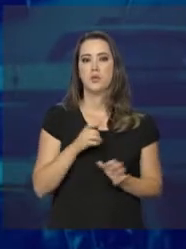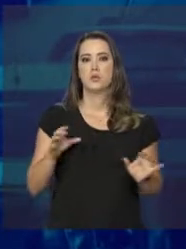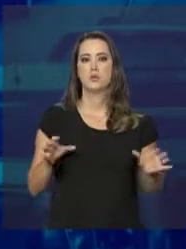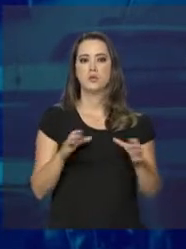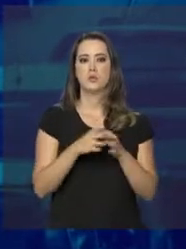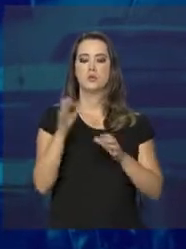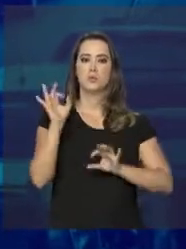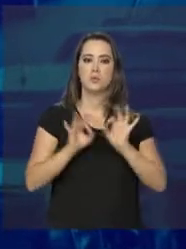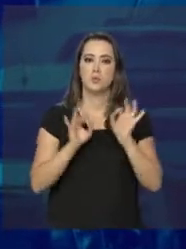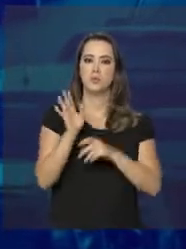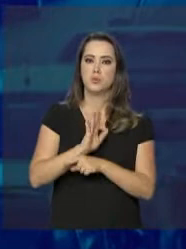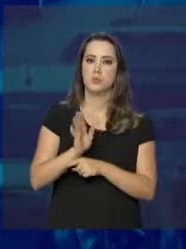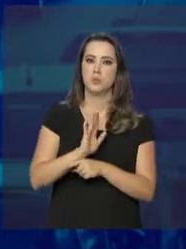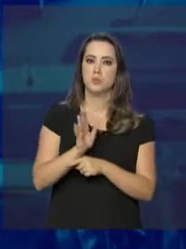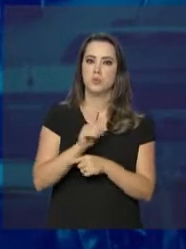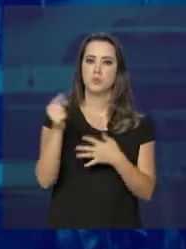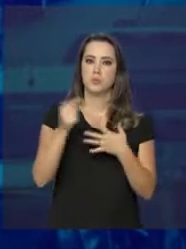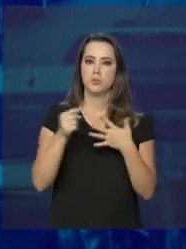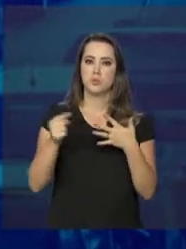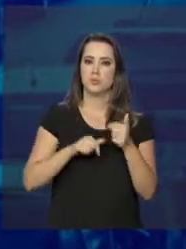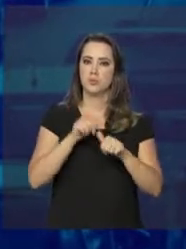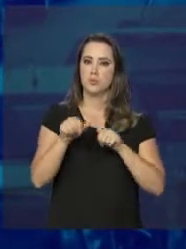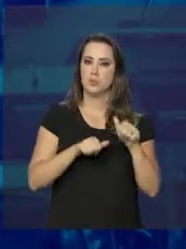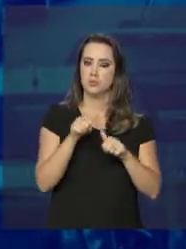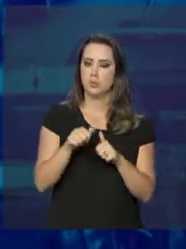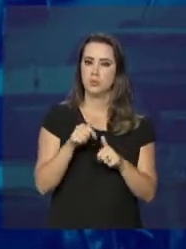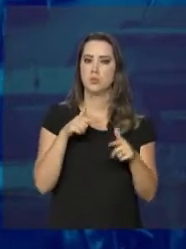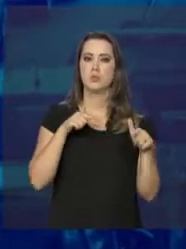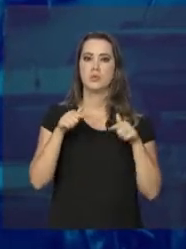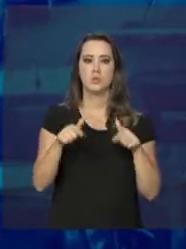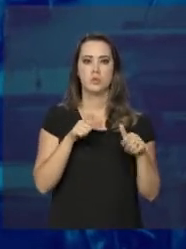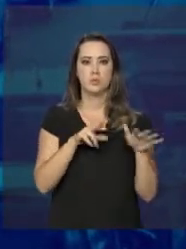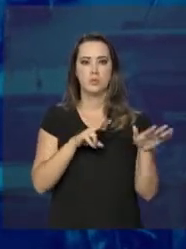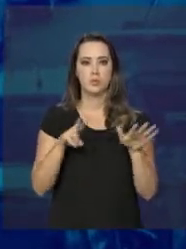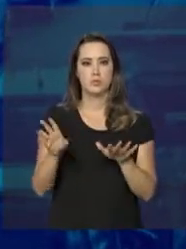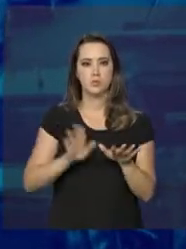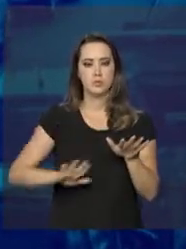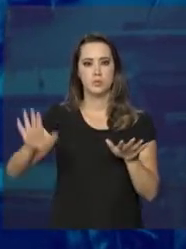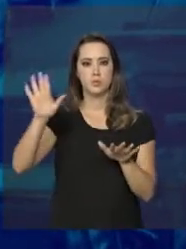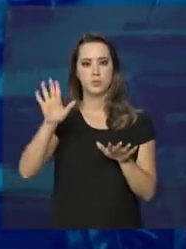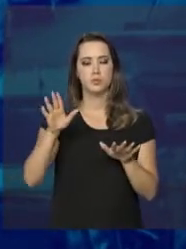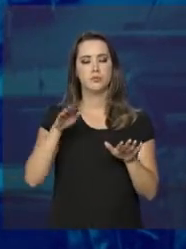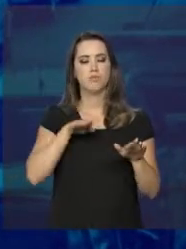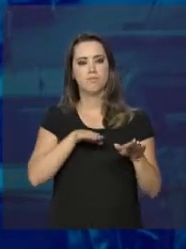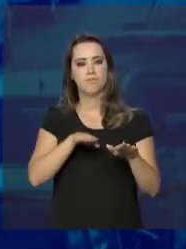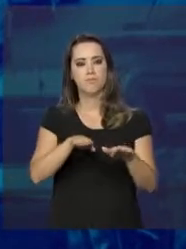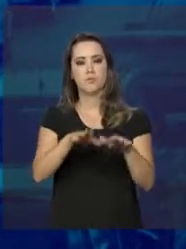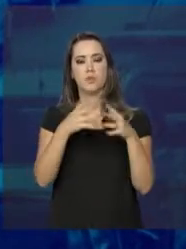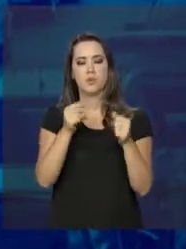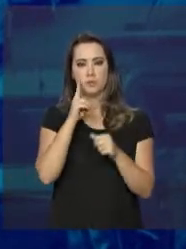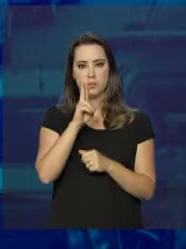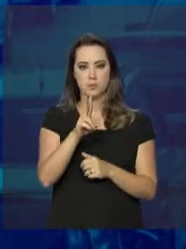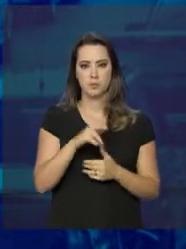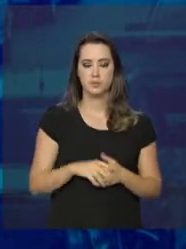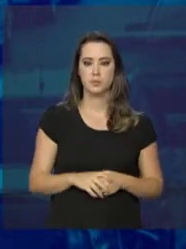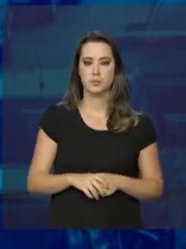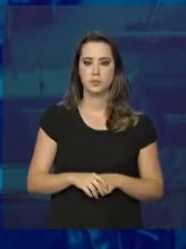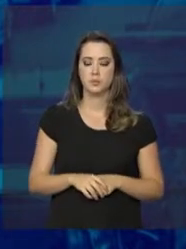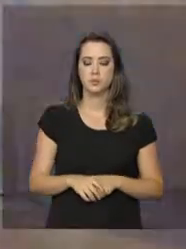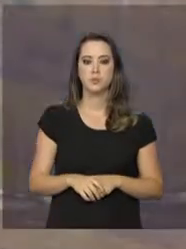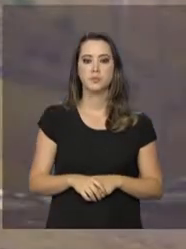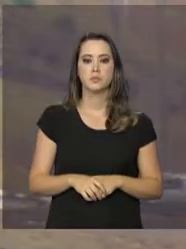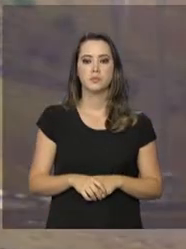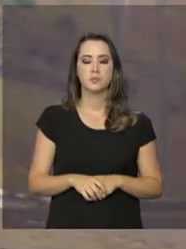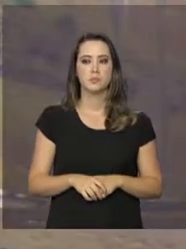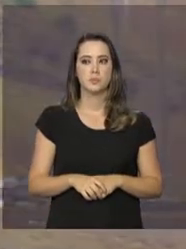equipe preparou uma reportagem sobre algumas destas mudanças e sobre ações da semana nacional do trânsito é